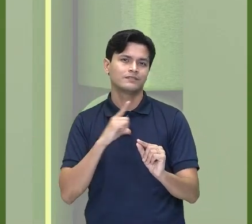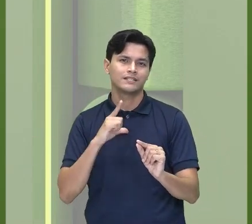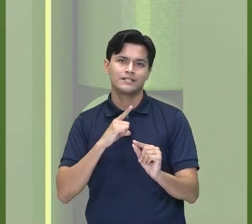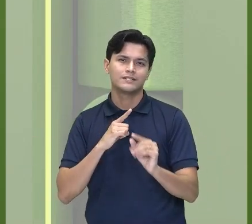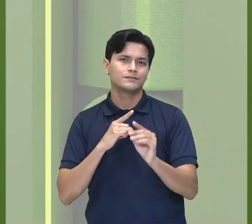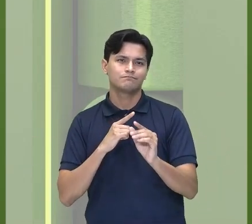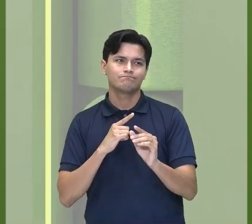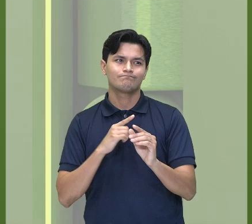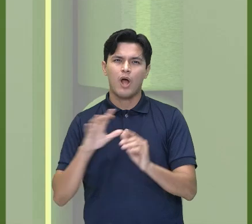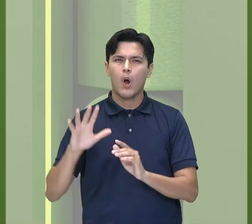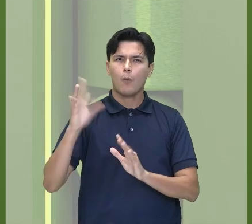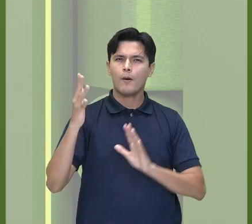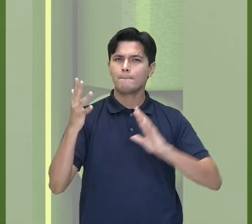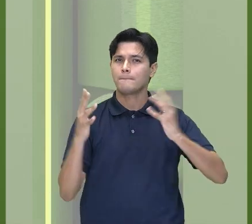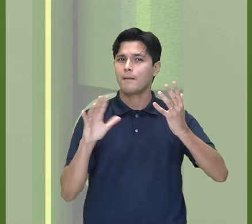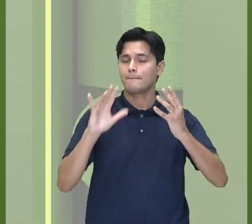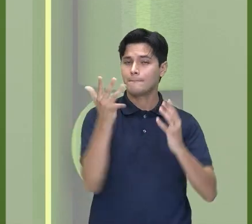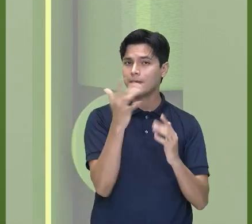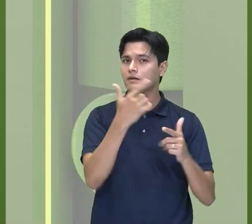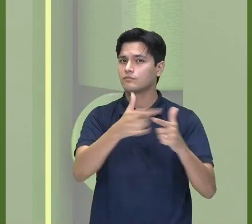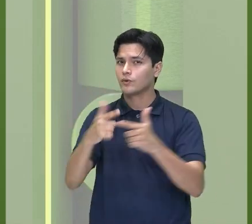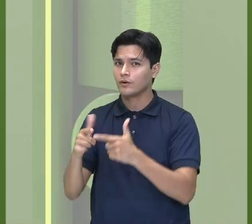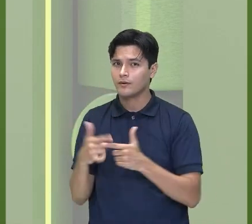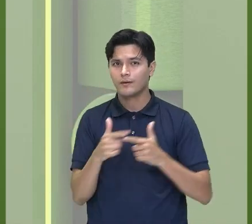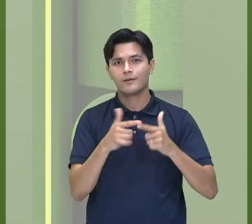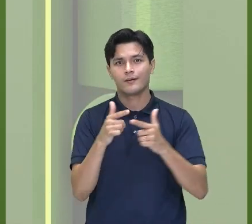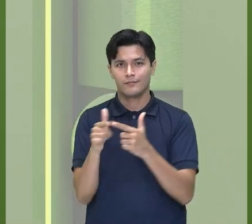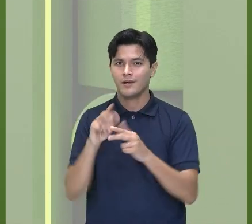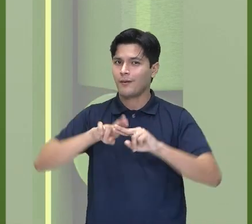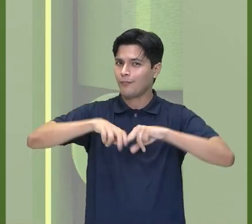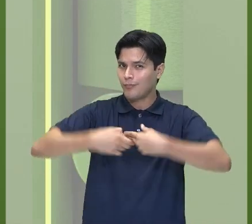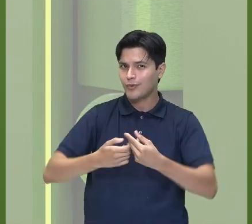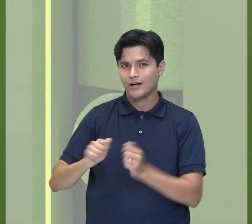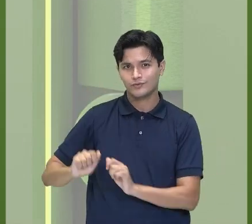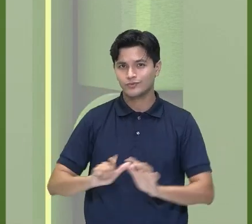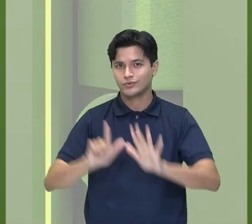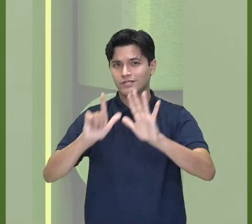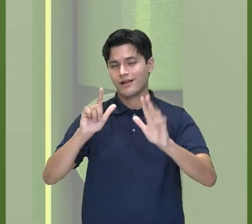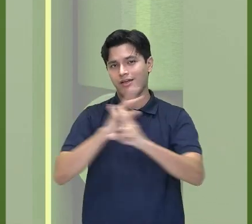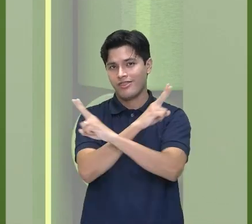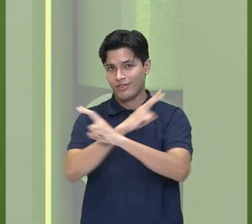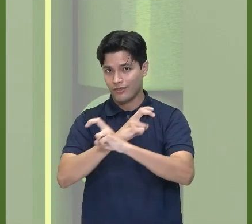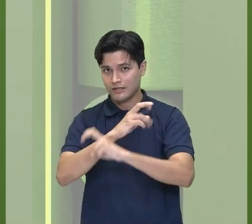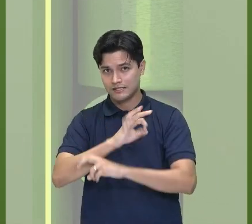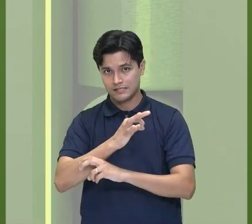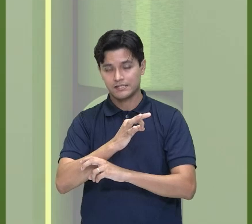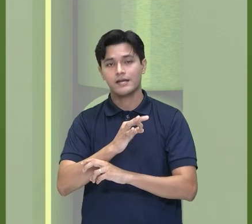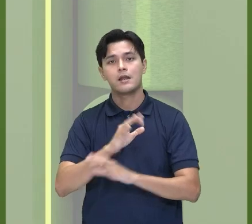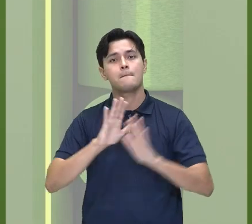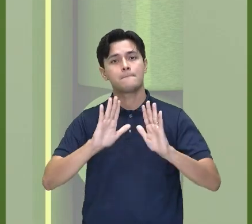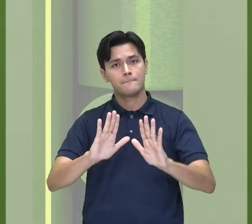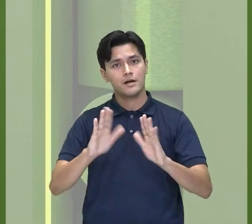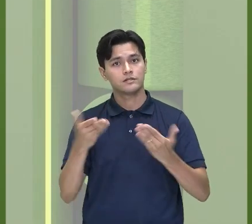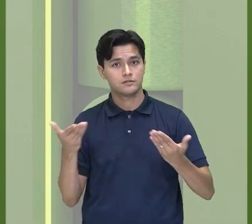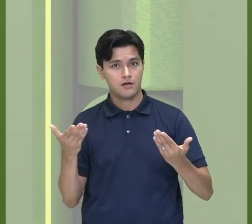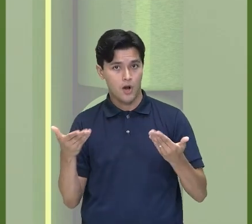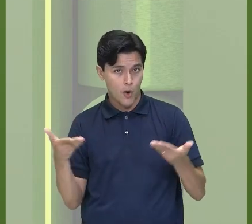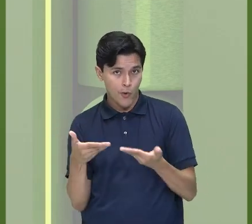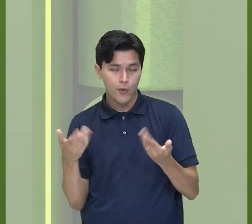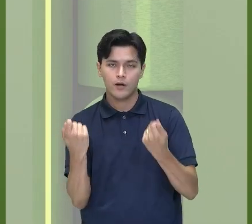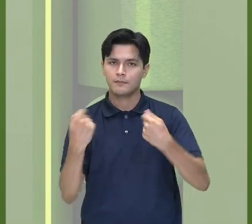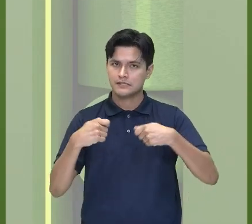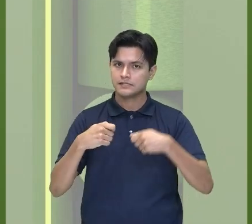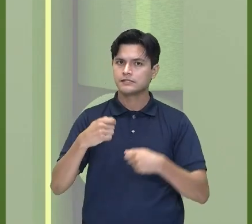problemas relacionados à emissão desses gases poluentes. E aí a gente precisa pensar em soluções que possam,